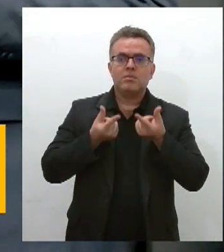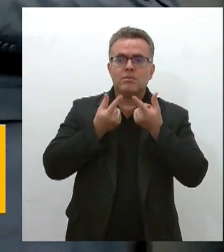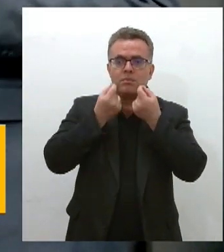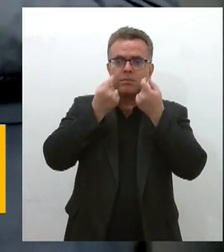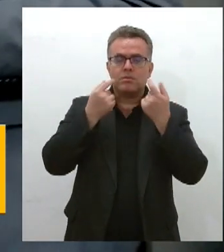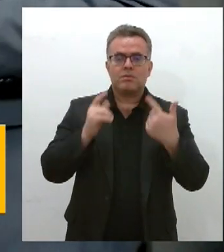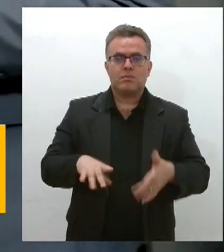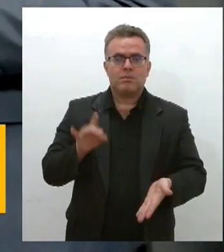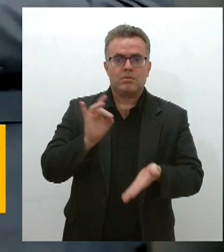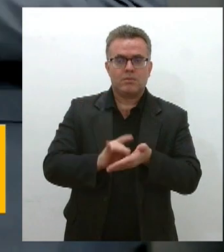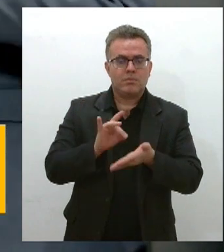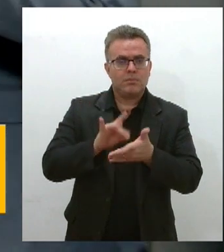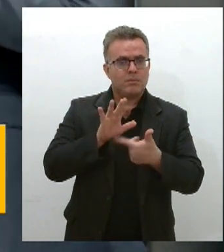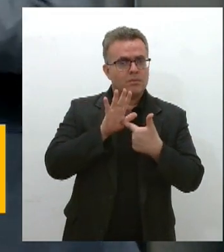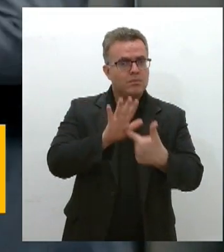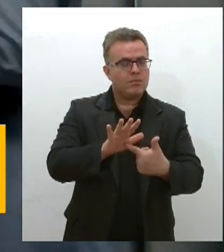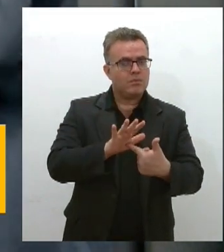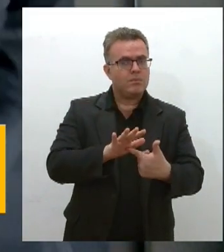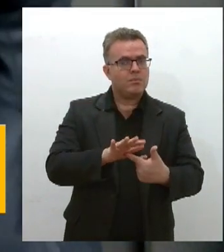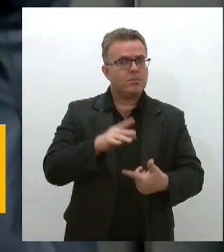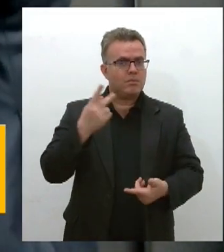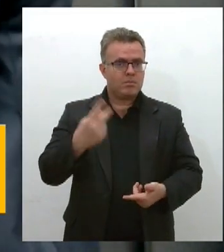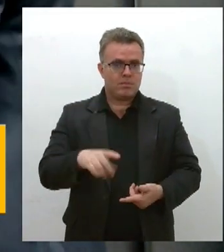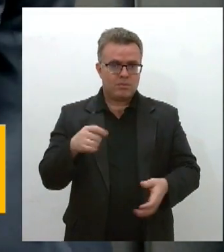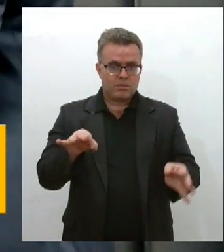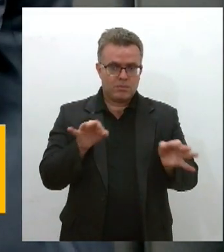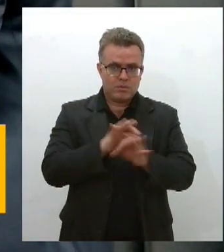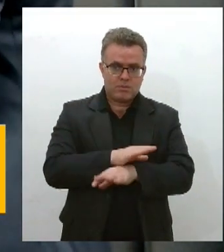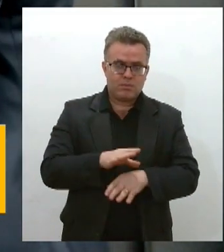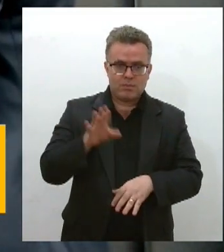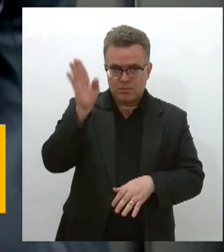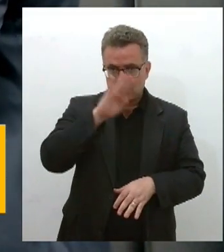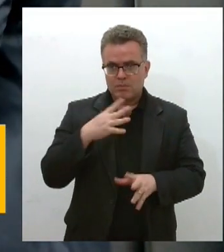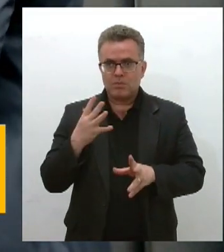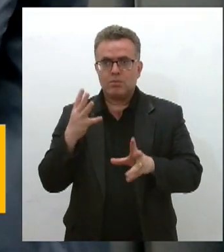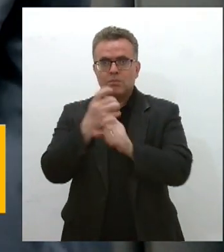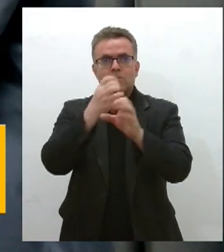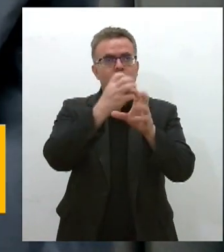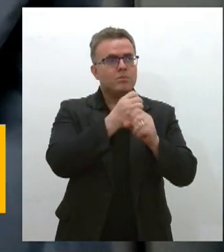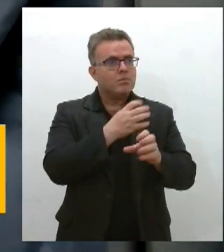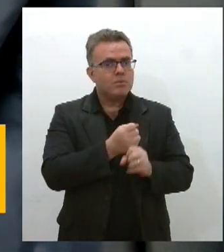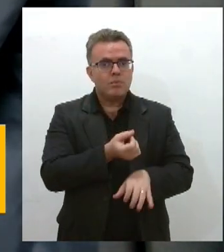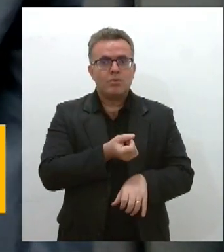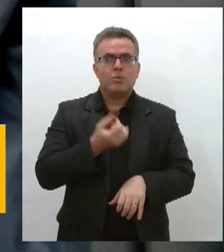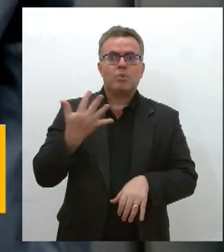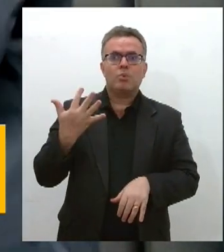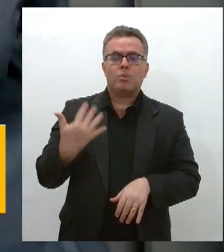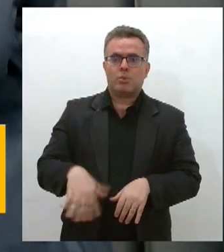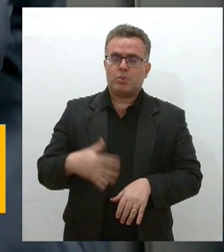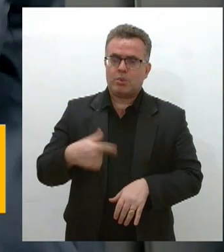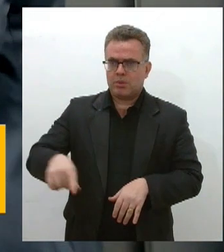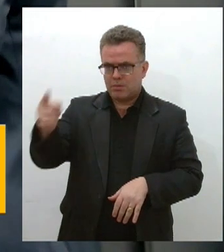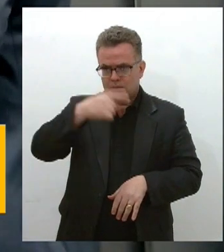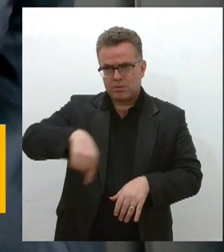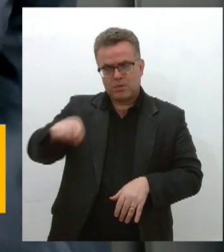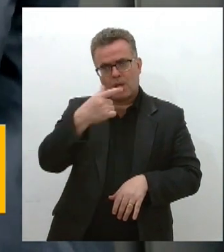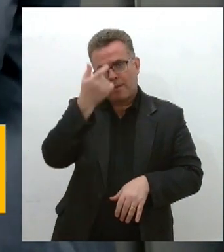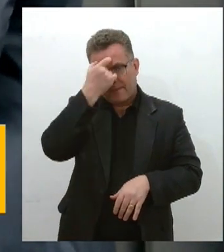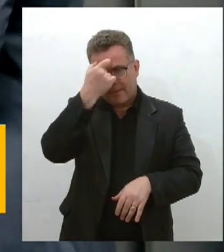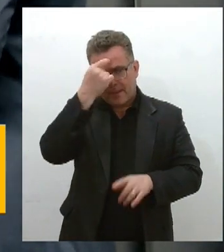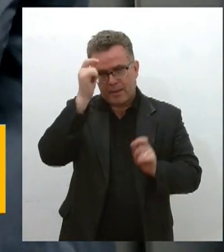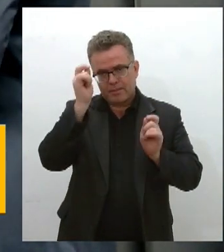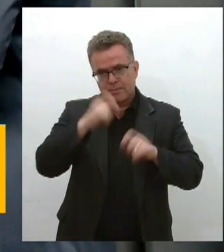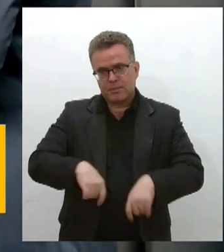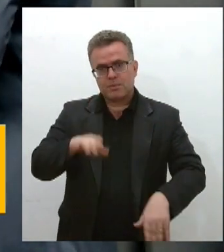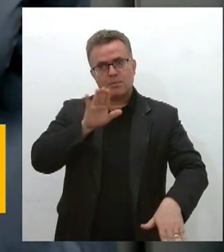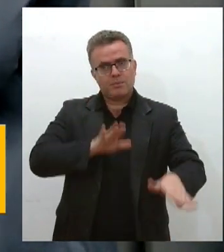verdade que em Sergipe tem casos, Brasil contabiliza muitos aí, e as pessoas precisam ficar conscientes de que o cuidado com